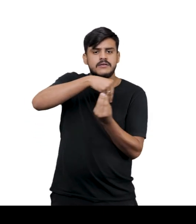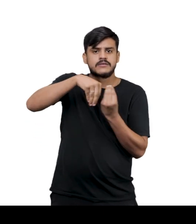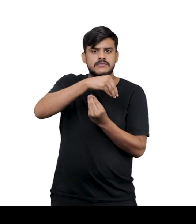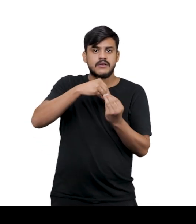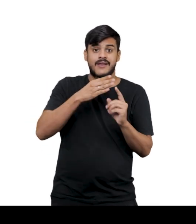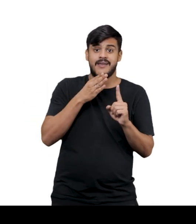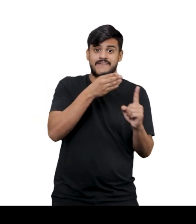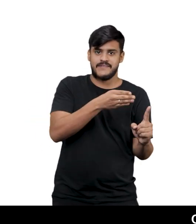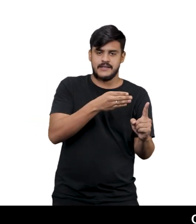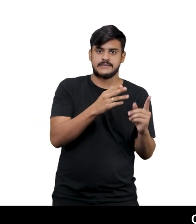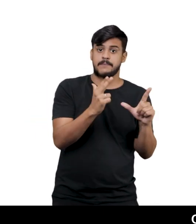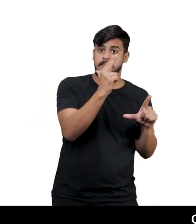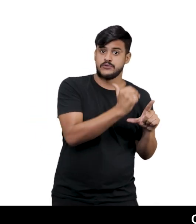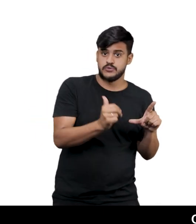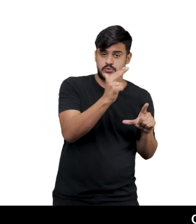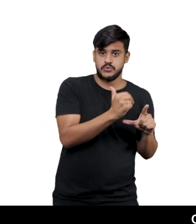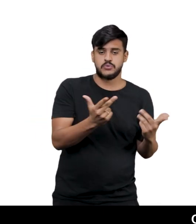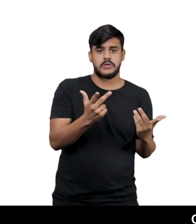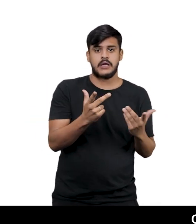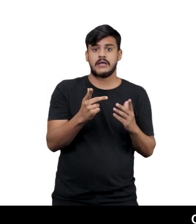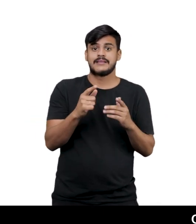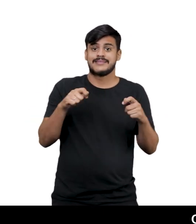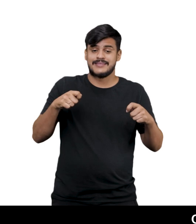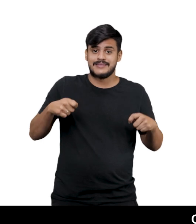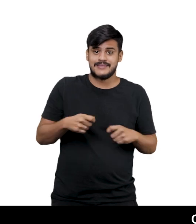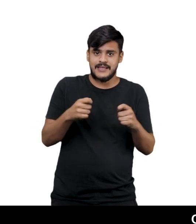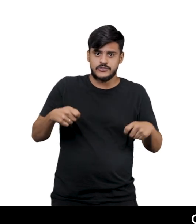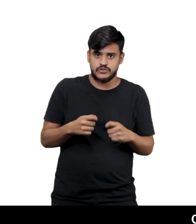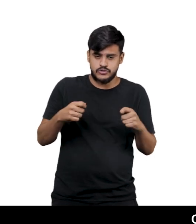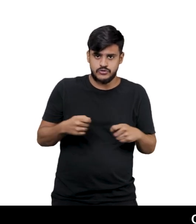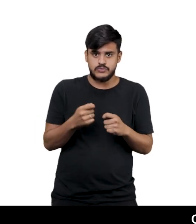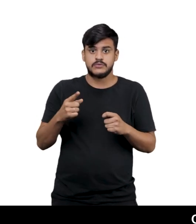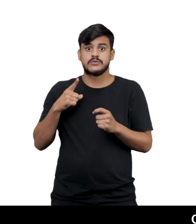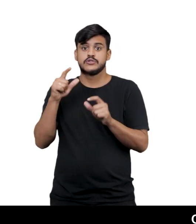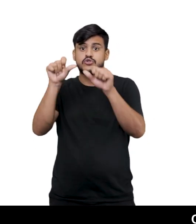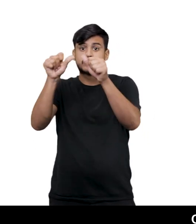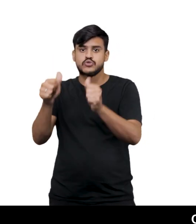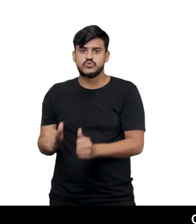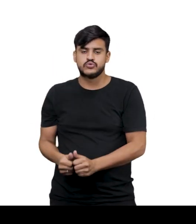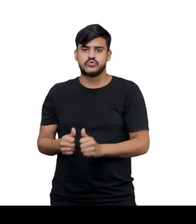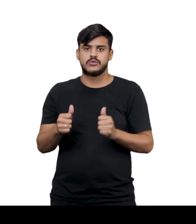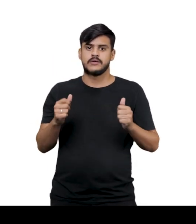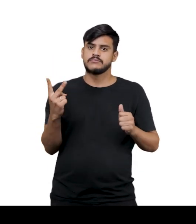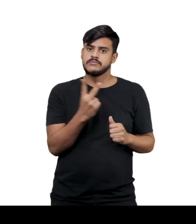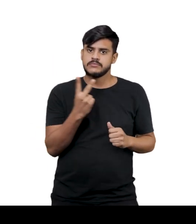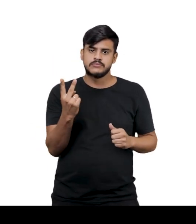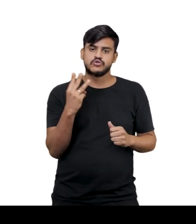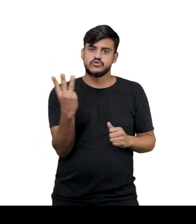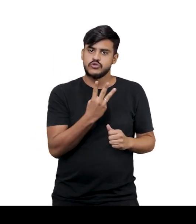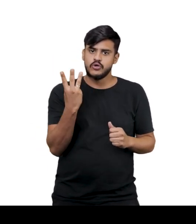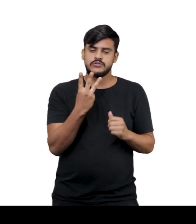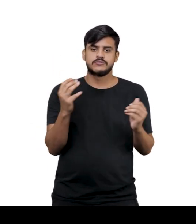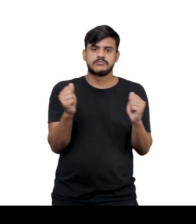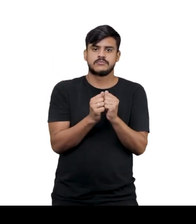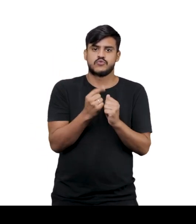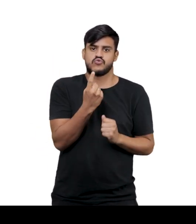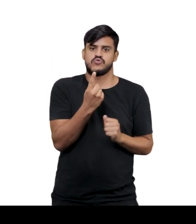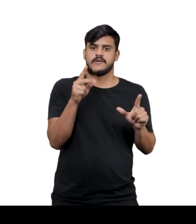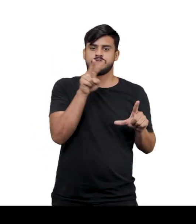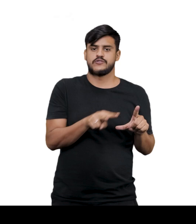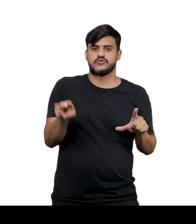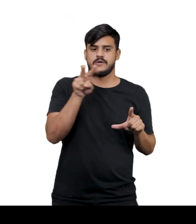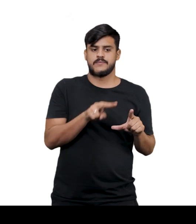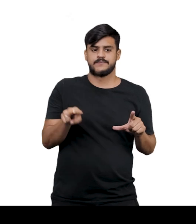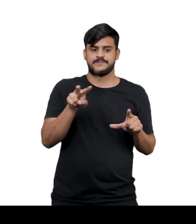criação híbrida, que conjuga referências da pintura, do têxtil e da escultura em uma única e exuberante